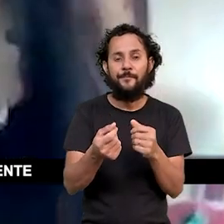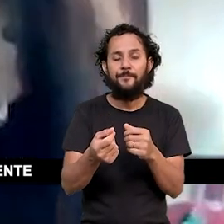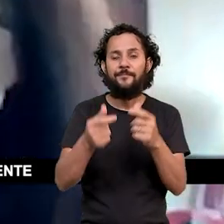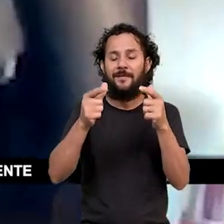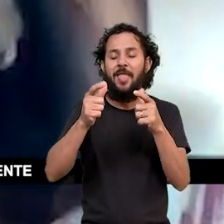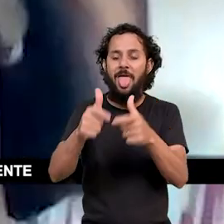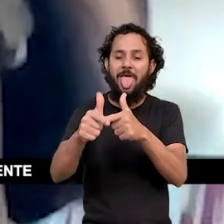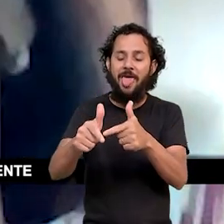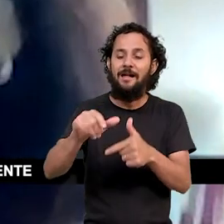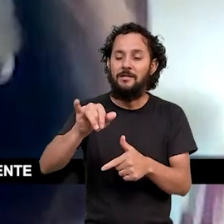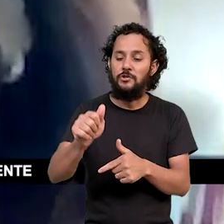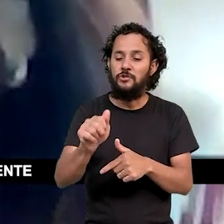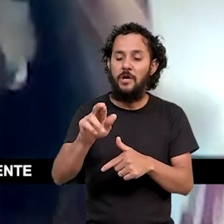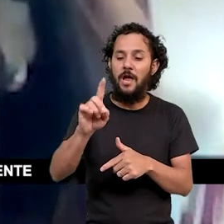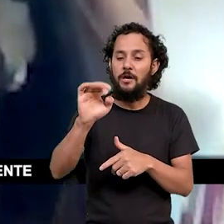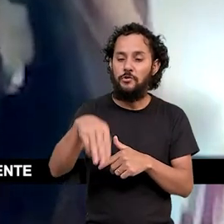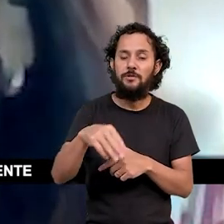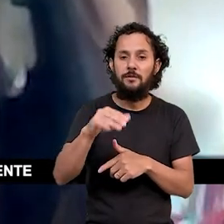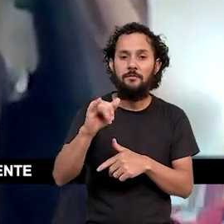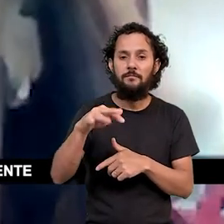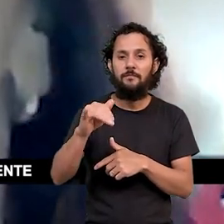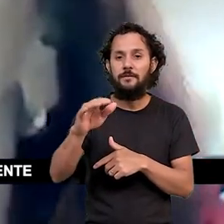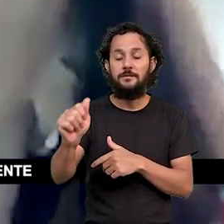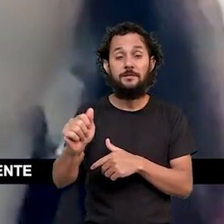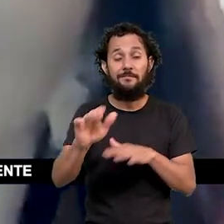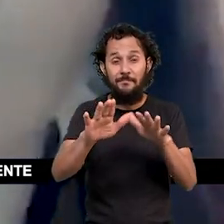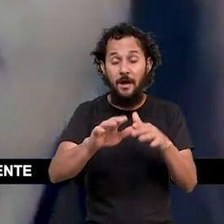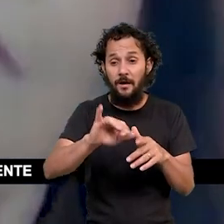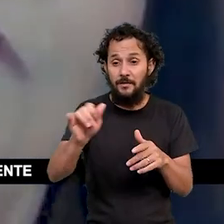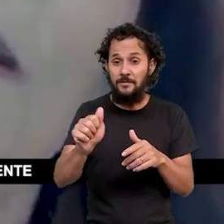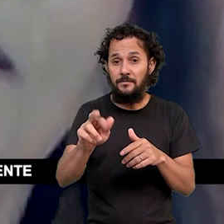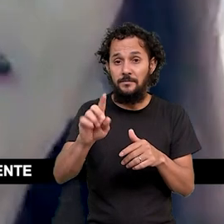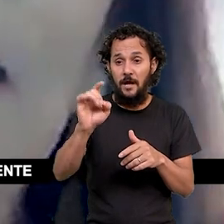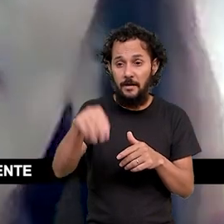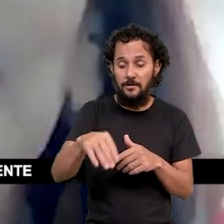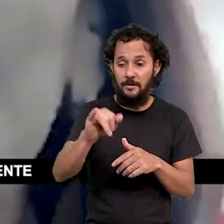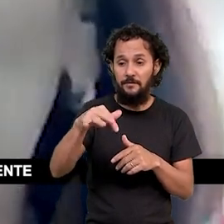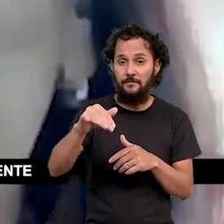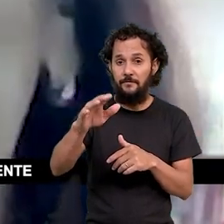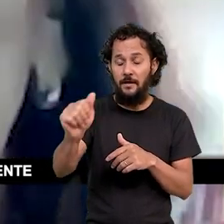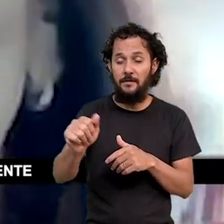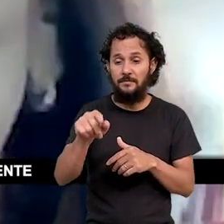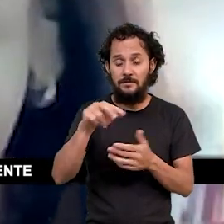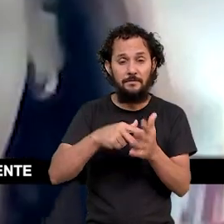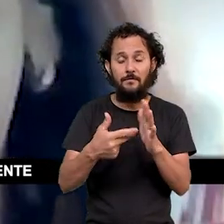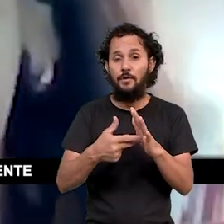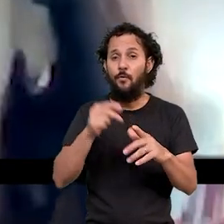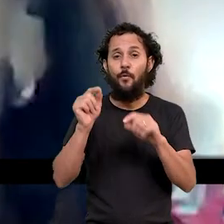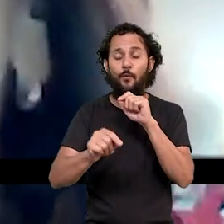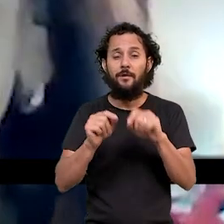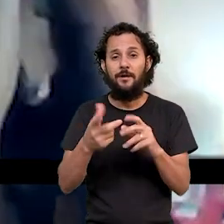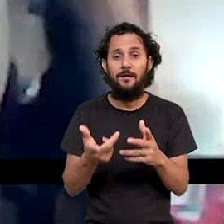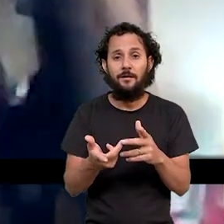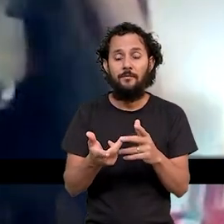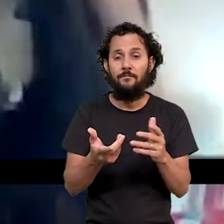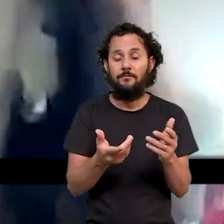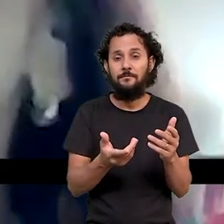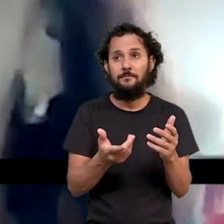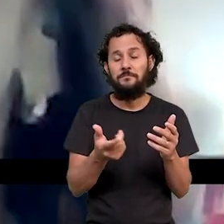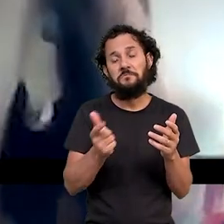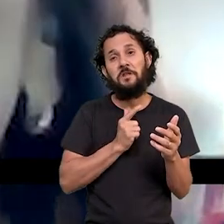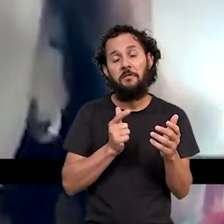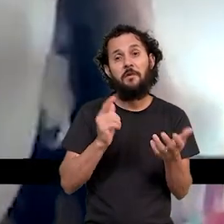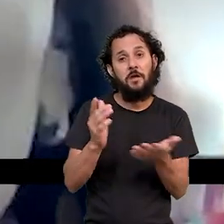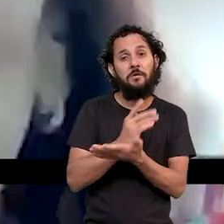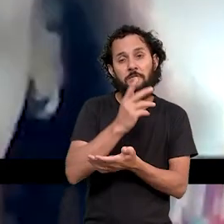um jardim de infância. Um jardim de infância que, inicialmente, ele foi recebido